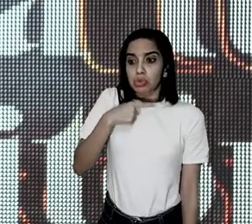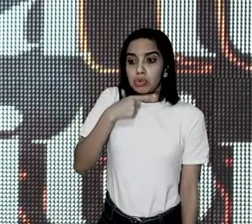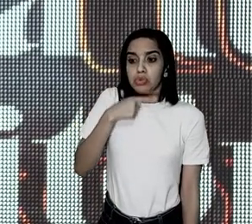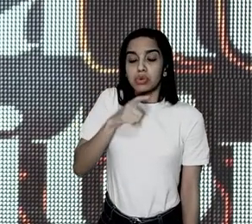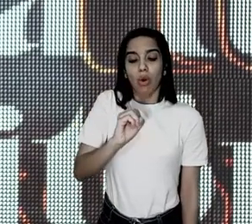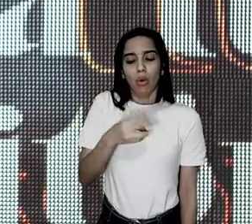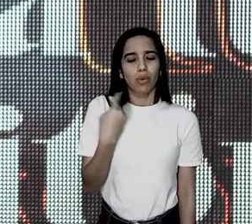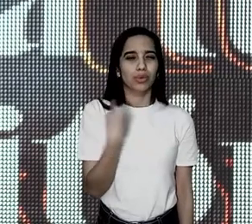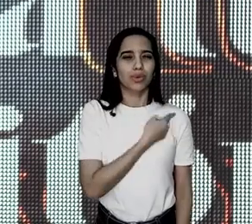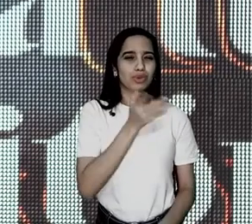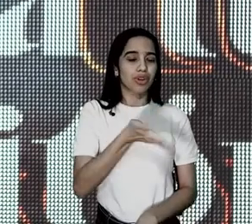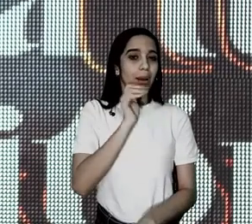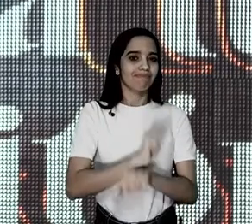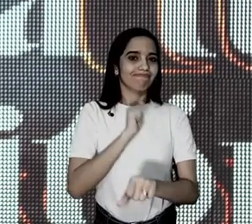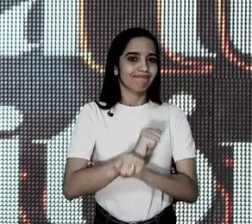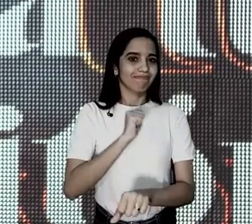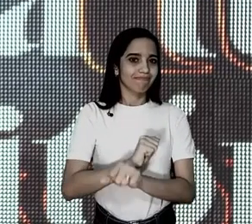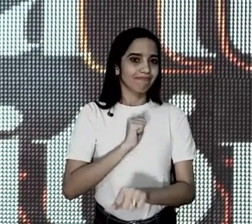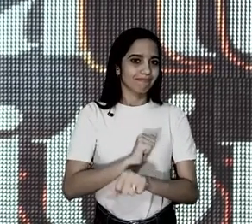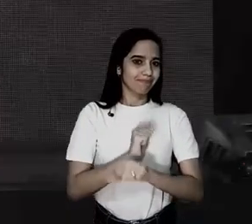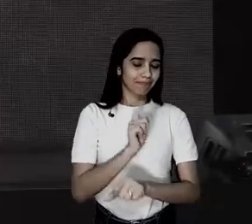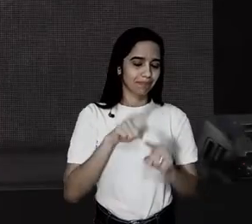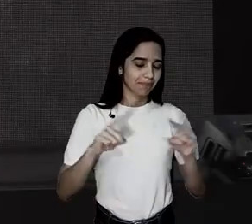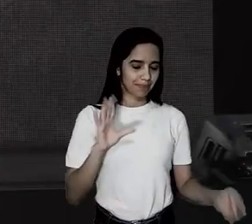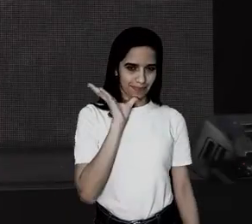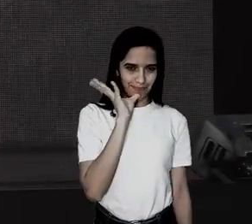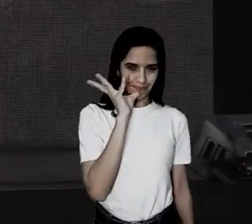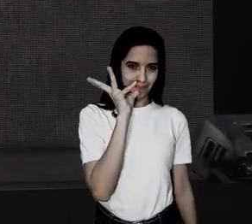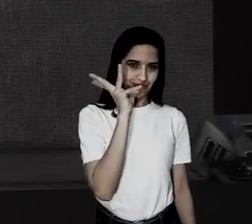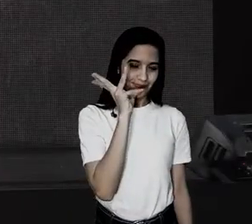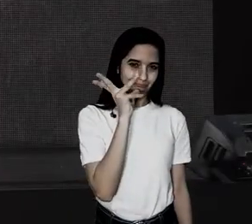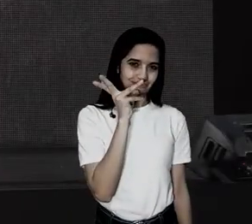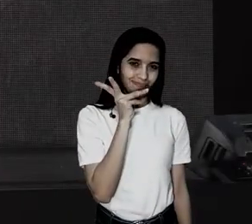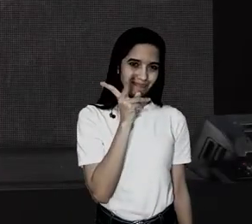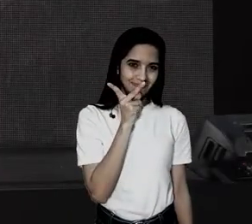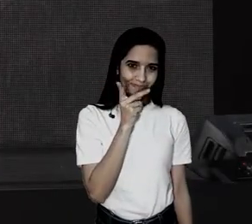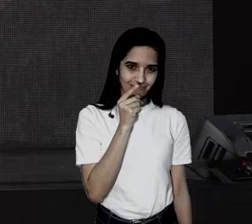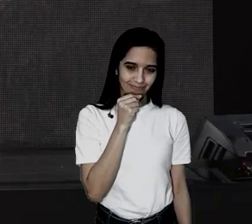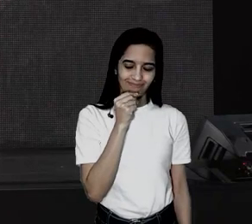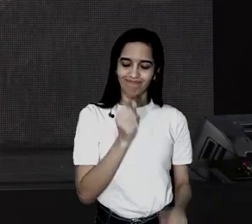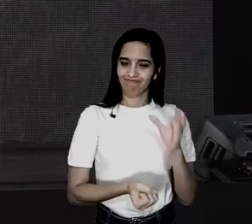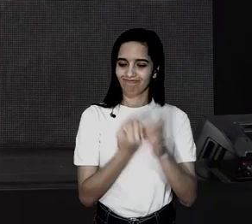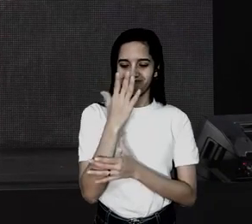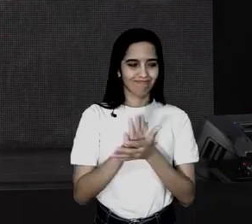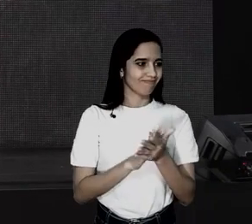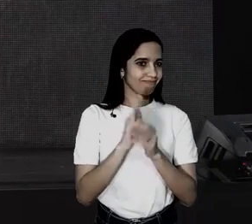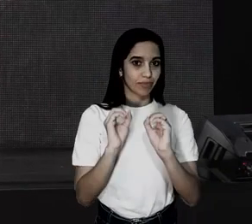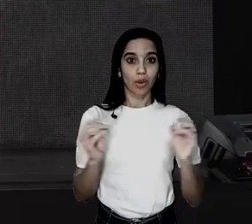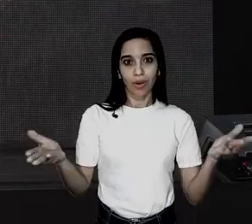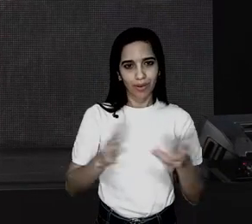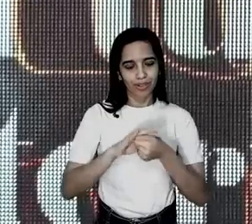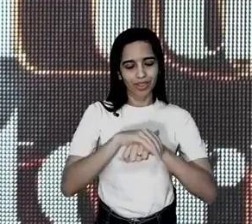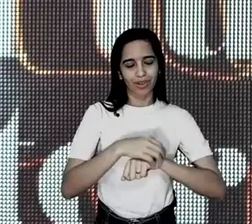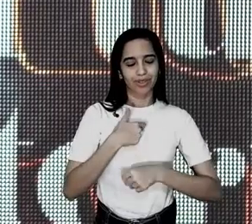está esperando há tanto tempo demora para acontecer. Nessa noite eu quero falar justamente